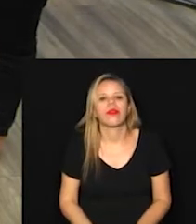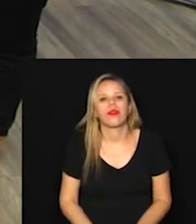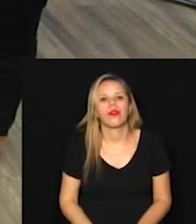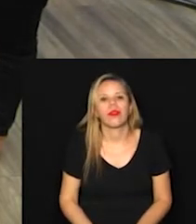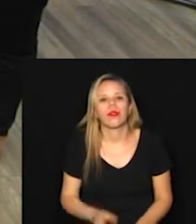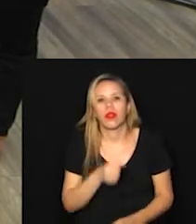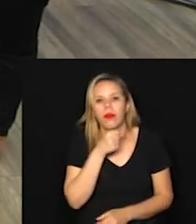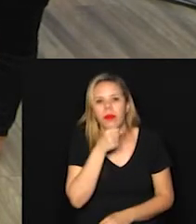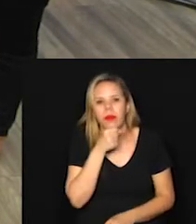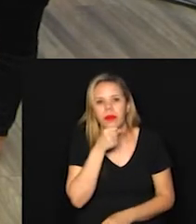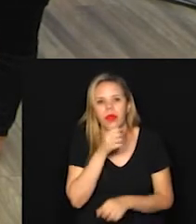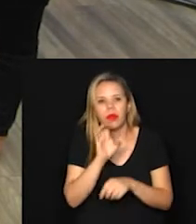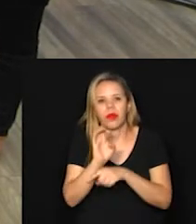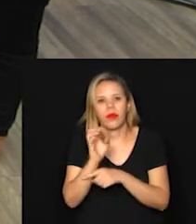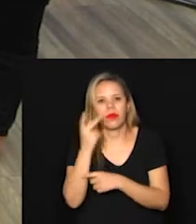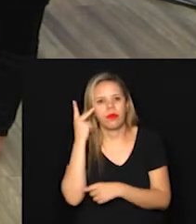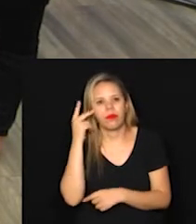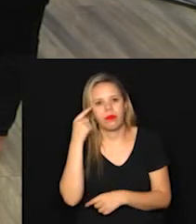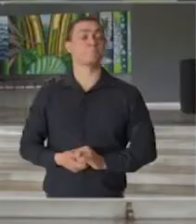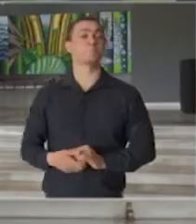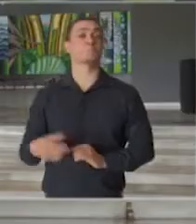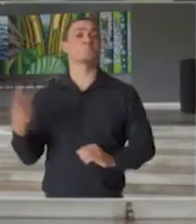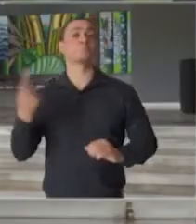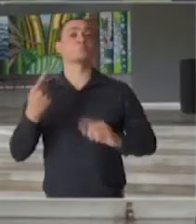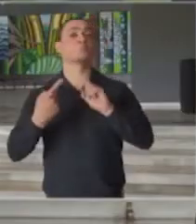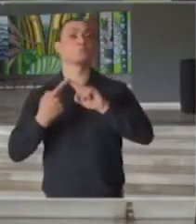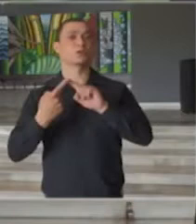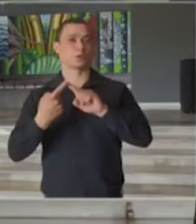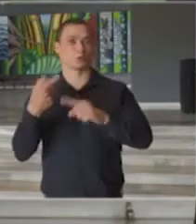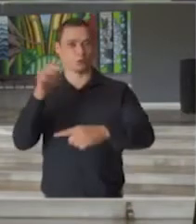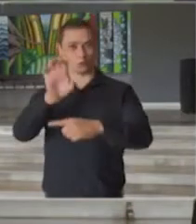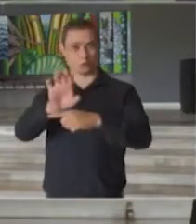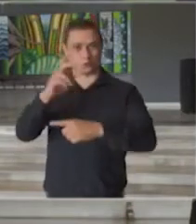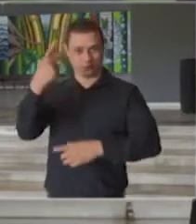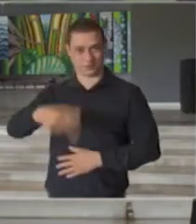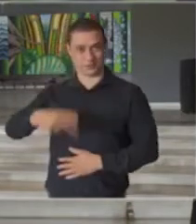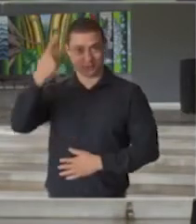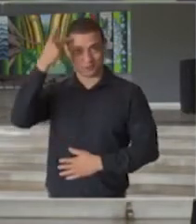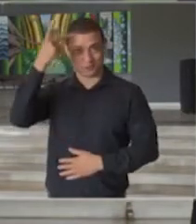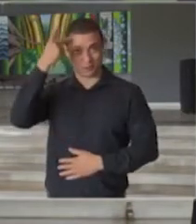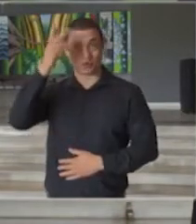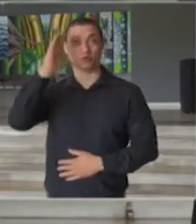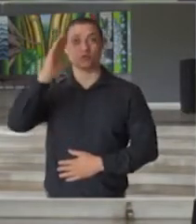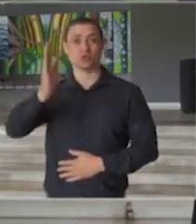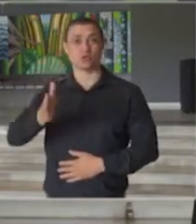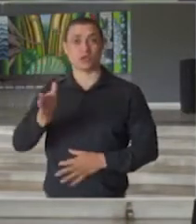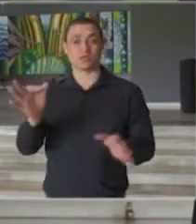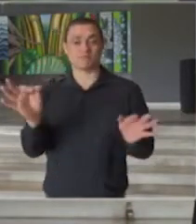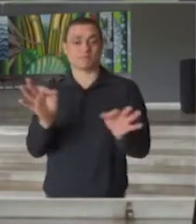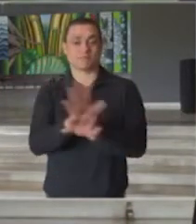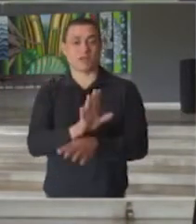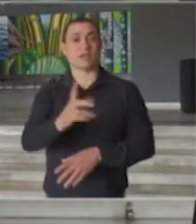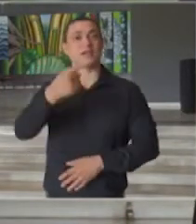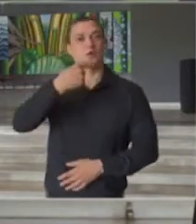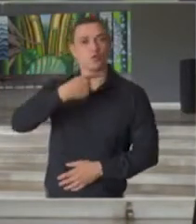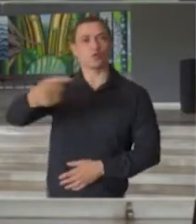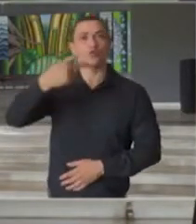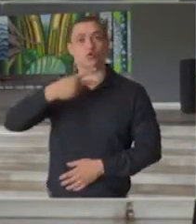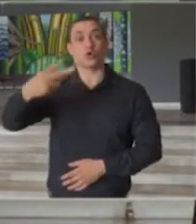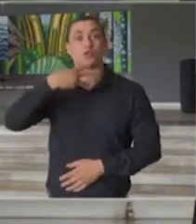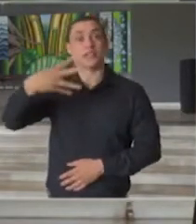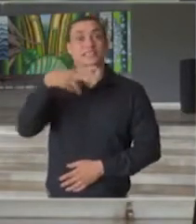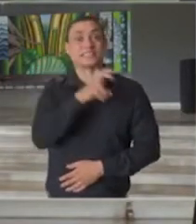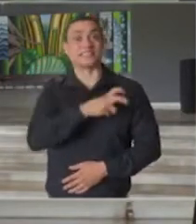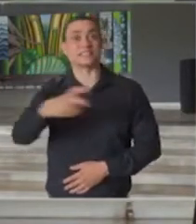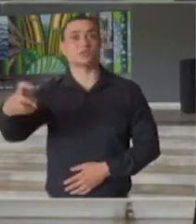coletiva do governo de São Paulo que aconteceu ontem. O estado de São Paulo conclui a quinta semana consecutiva